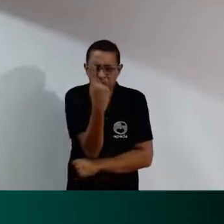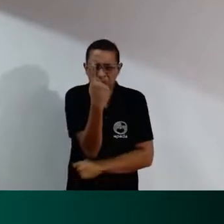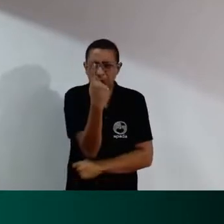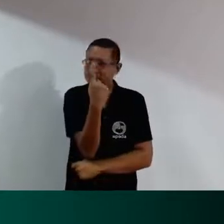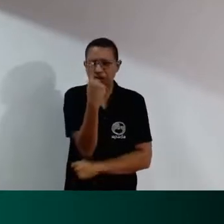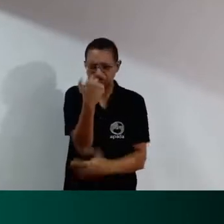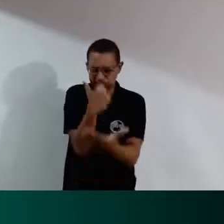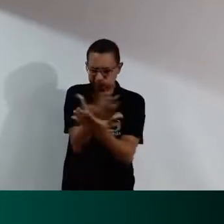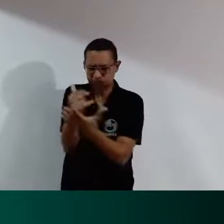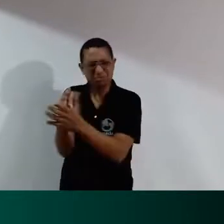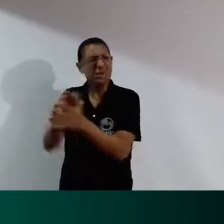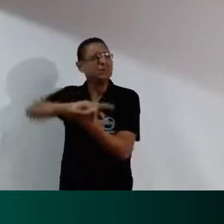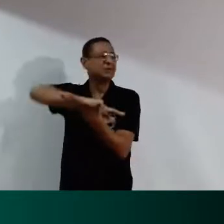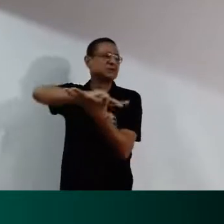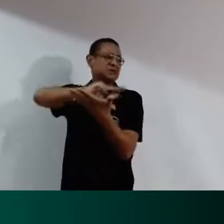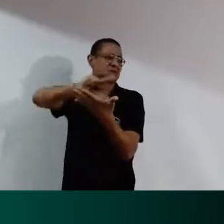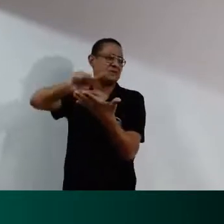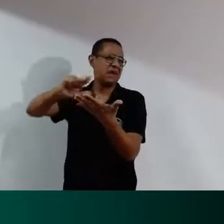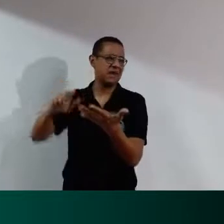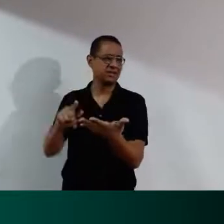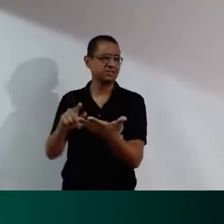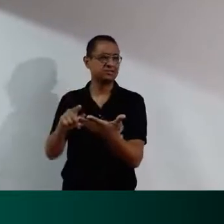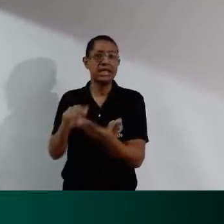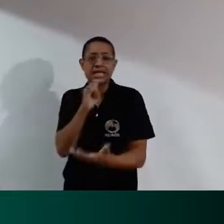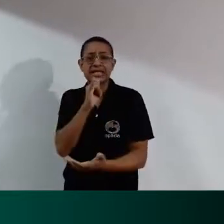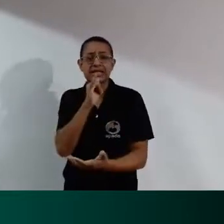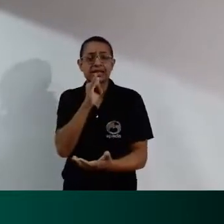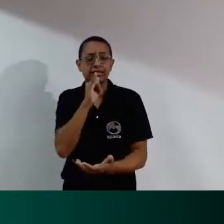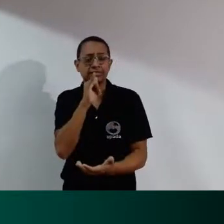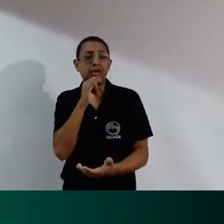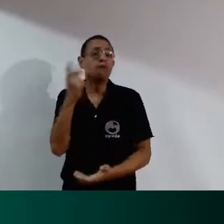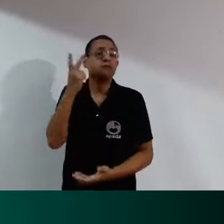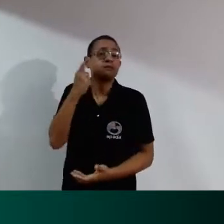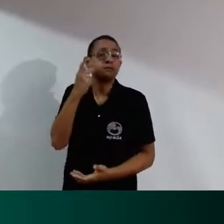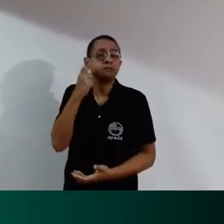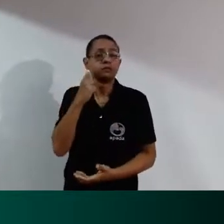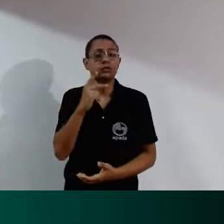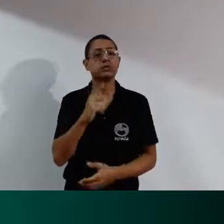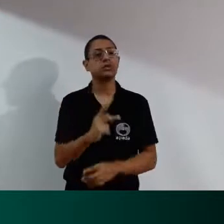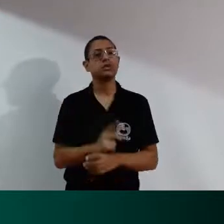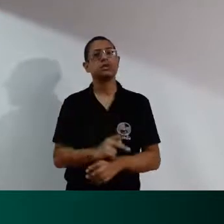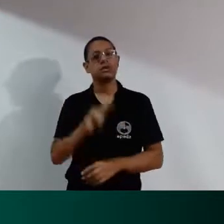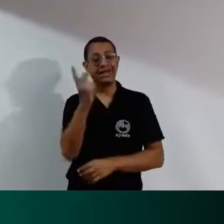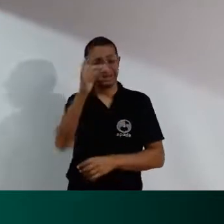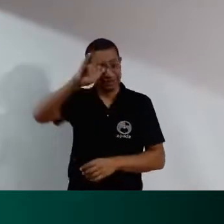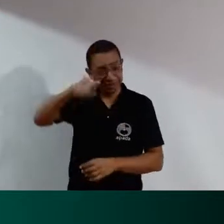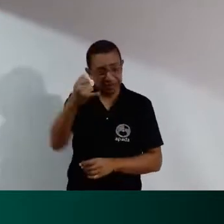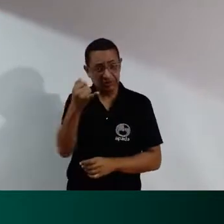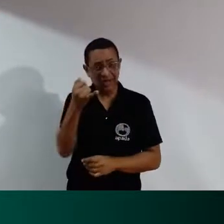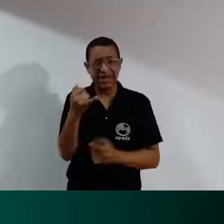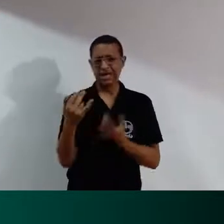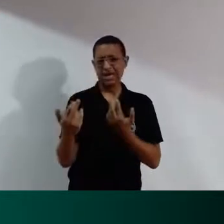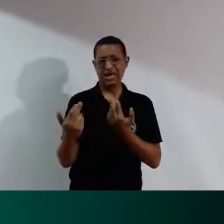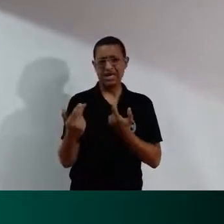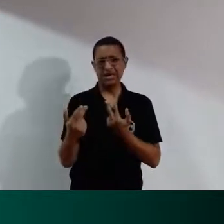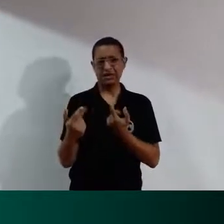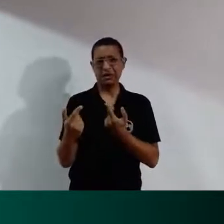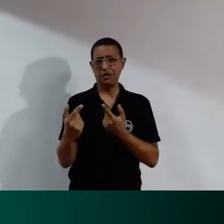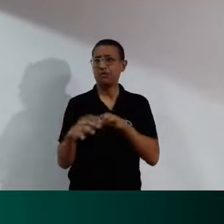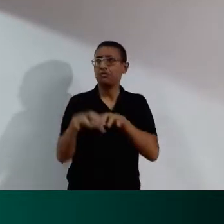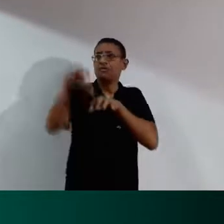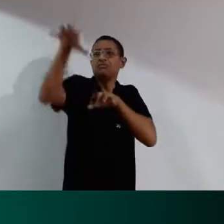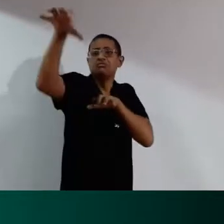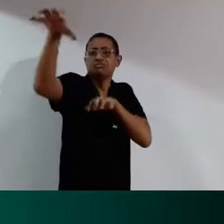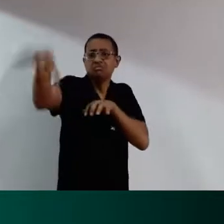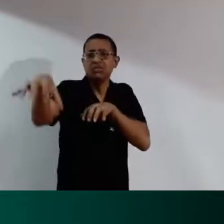do Henrique Jorge não necessariamente será a Fortaleza do conjunto que Zé oclides são